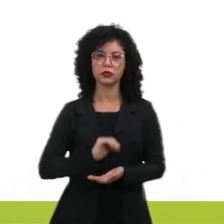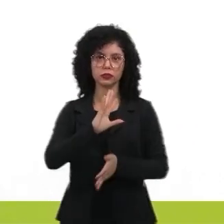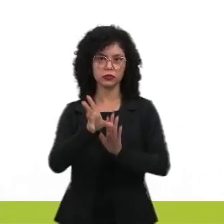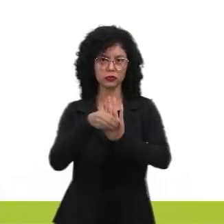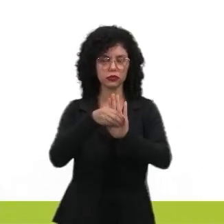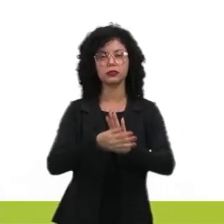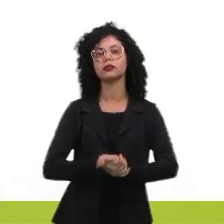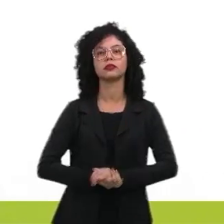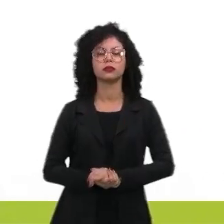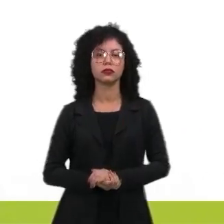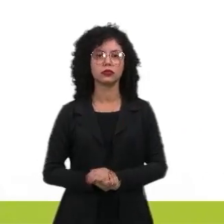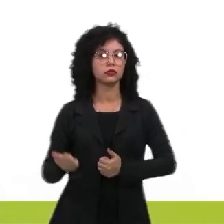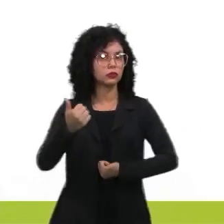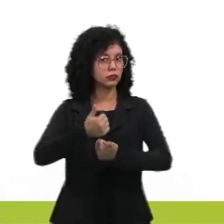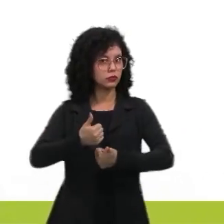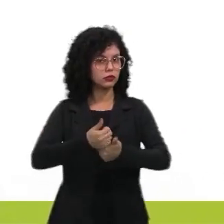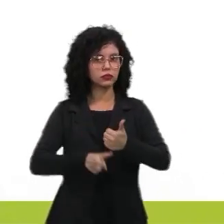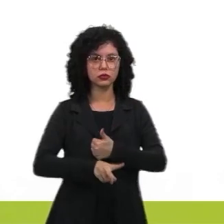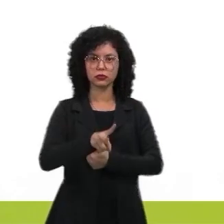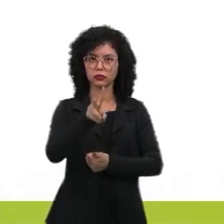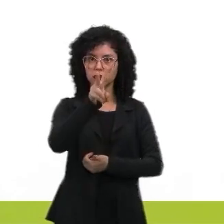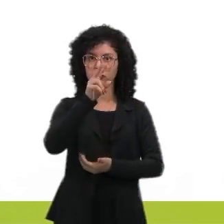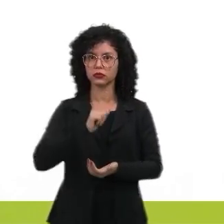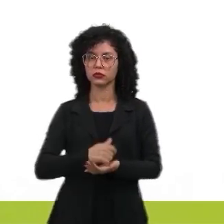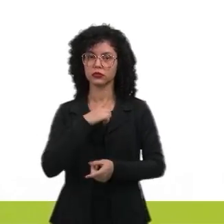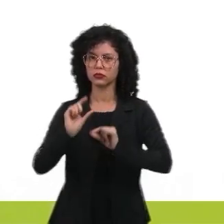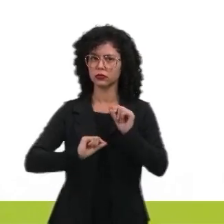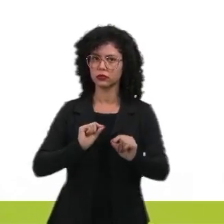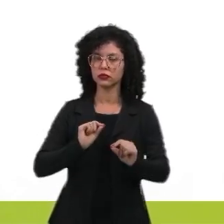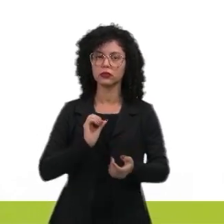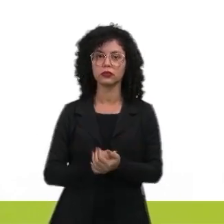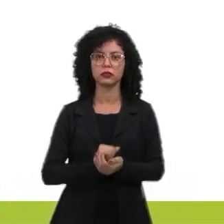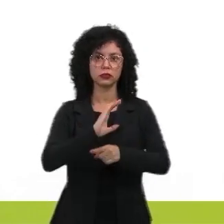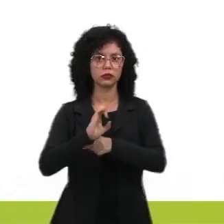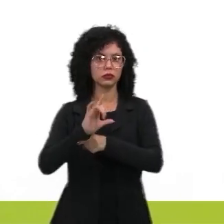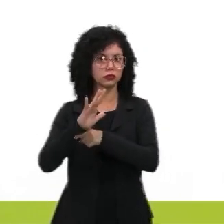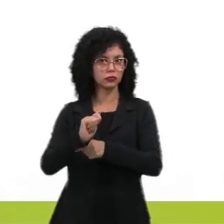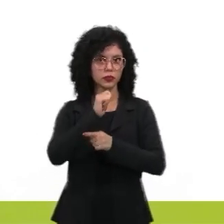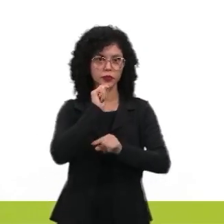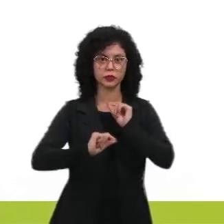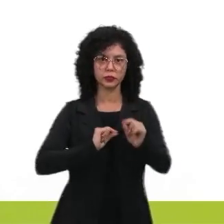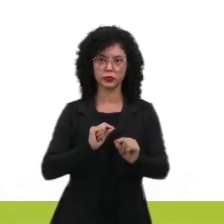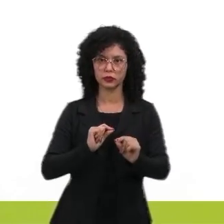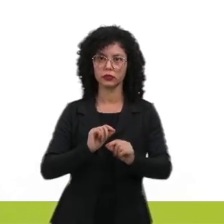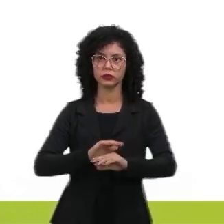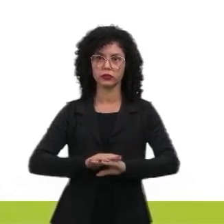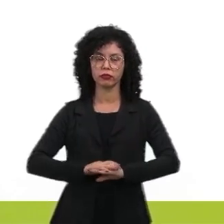ó. Substituindo os valores, eu já tenho o quê? Uma escala